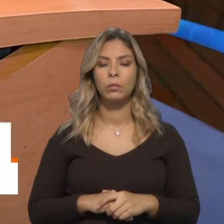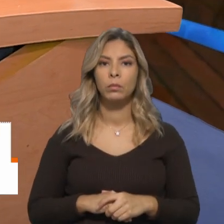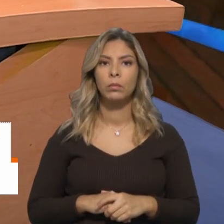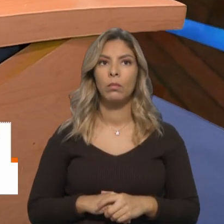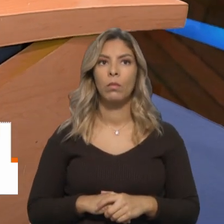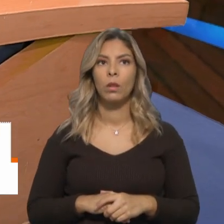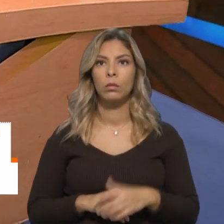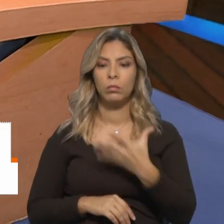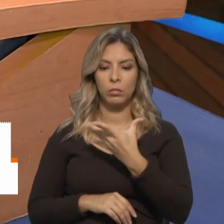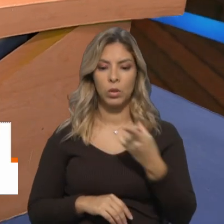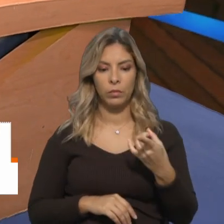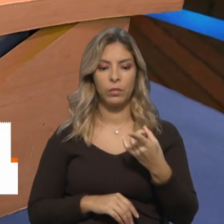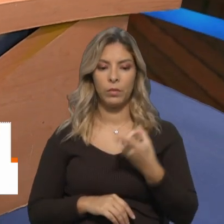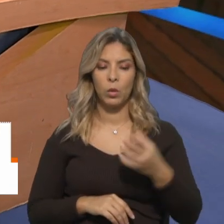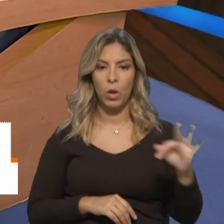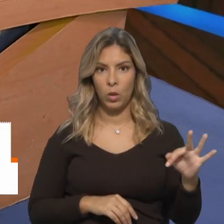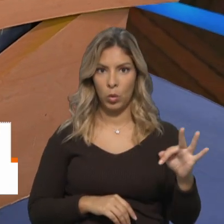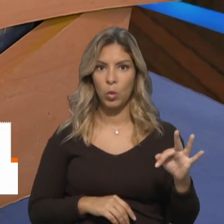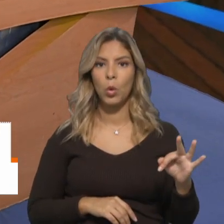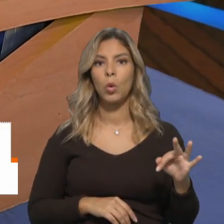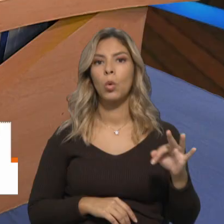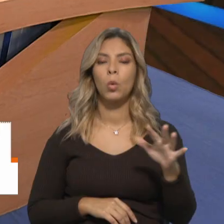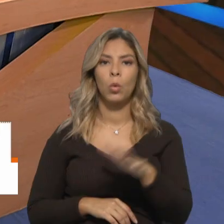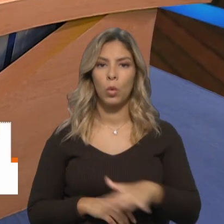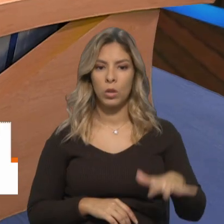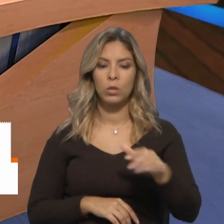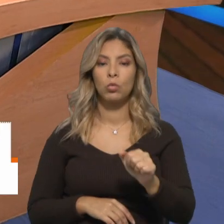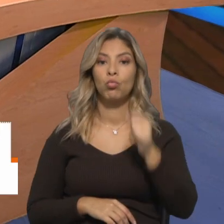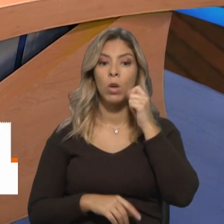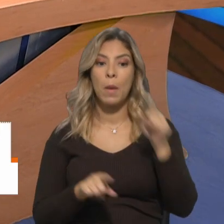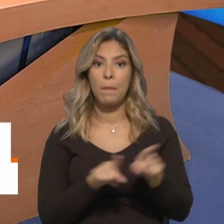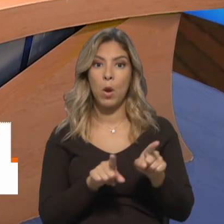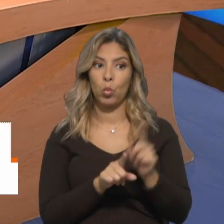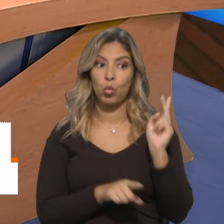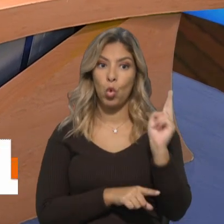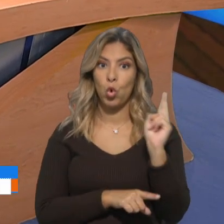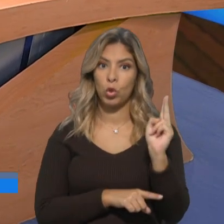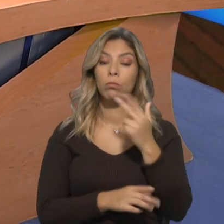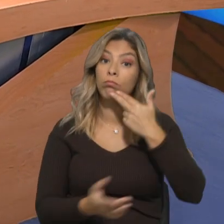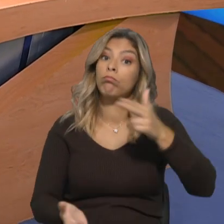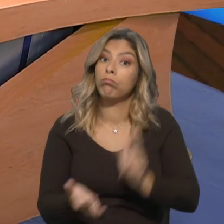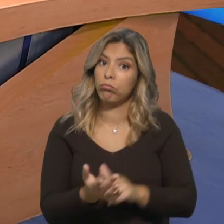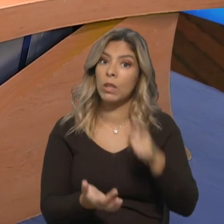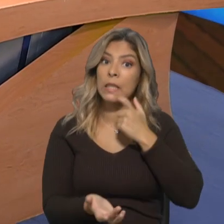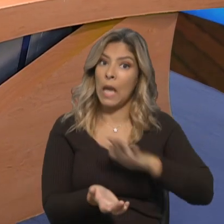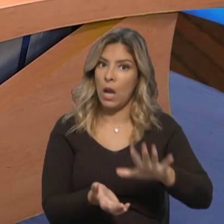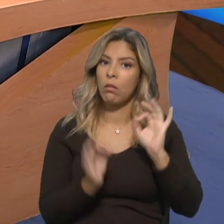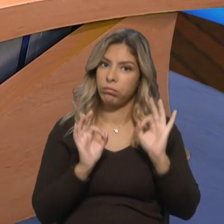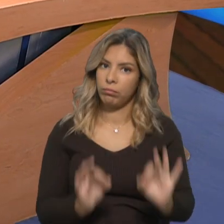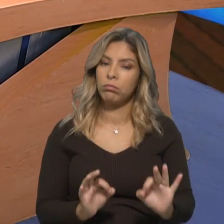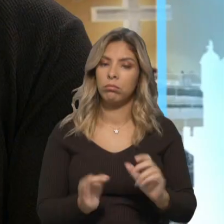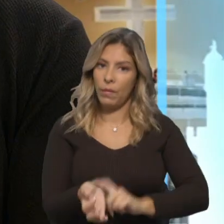massacre em 1994, houve 2 irmãos maristas, irmãos de sangue e irmãos religiosos,